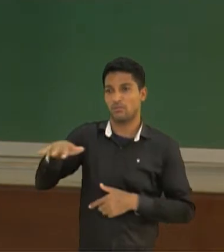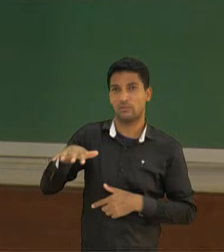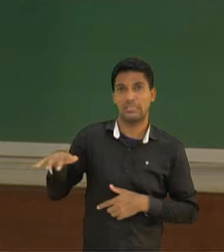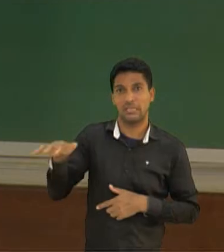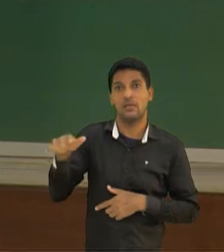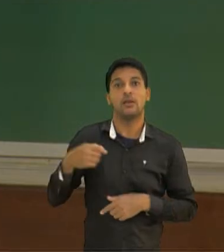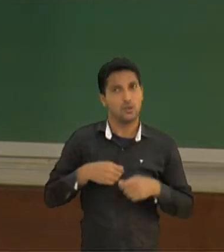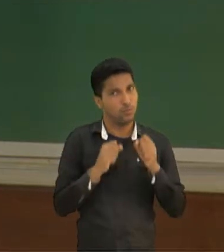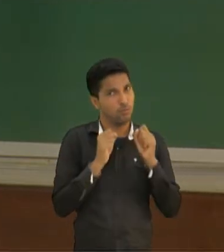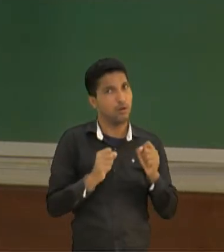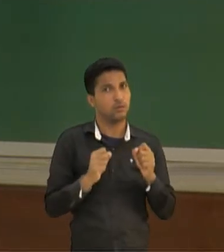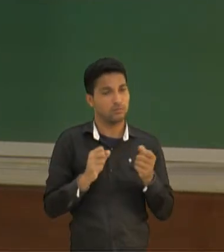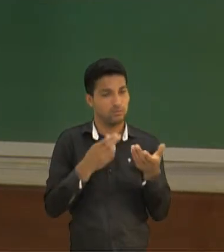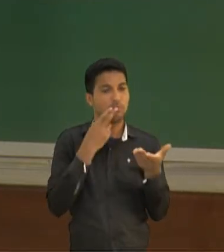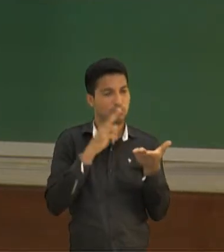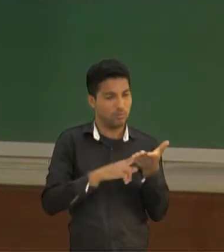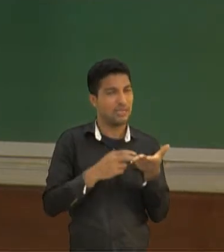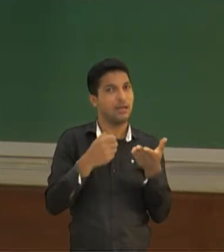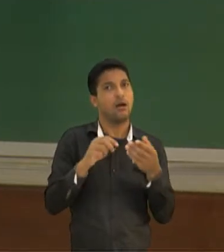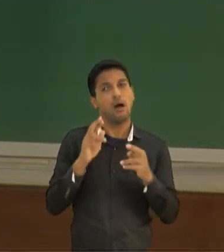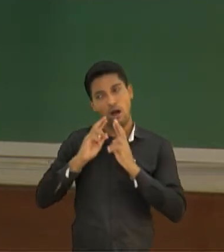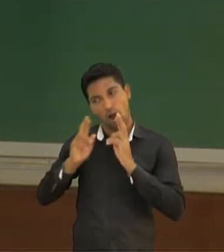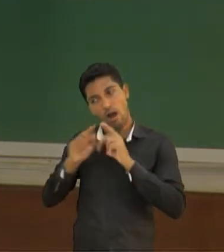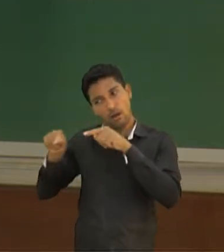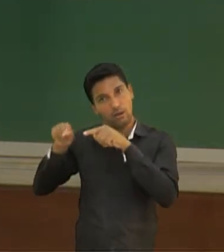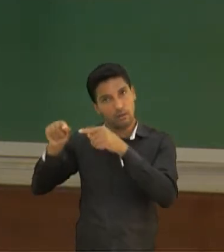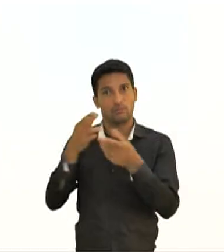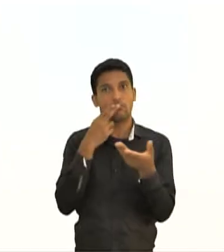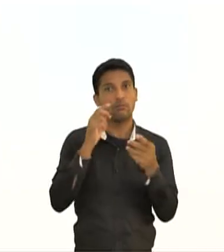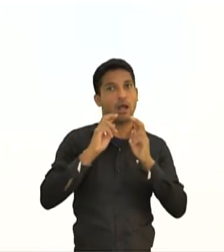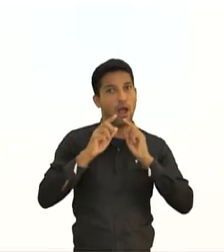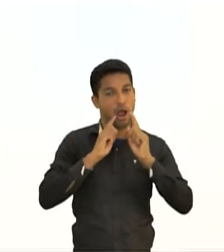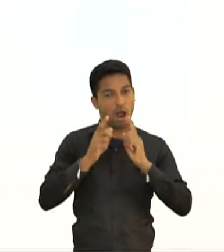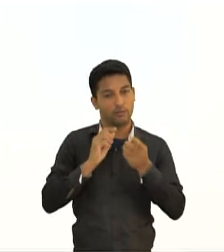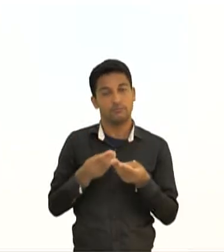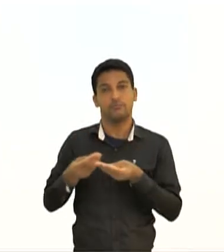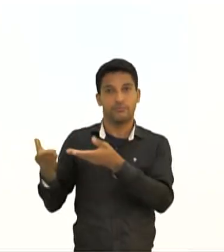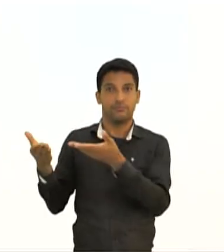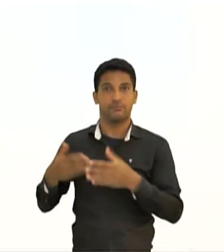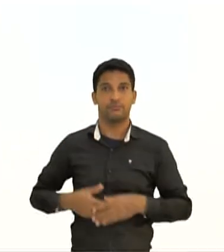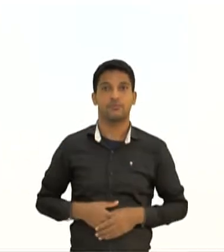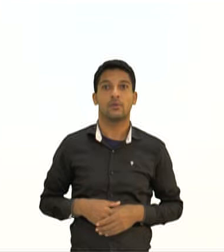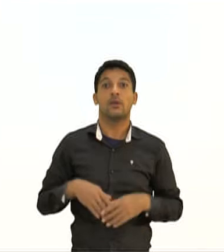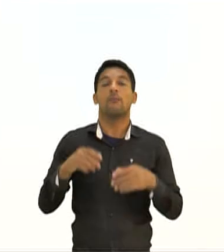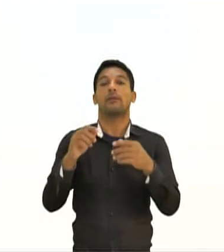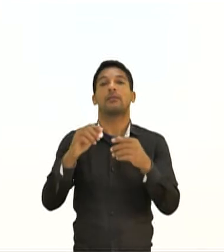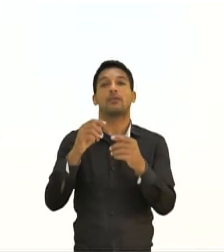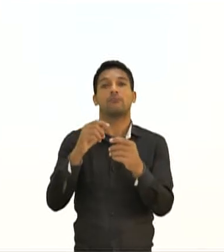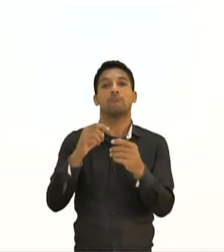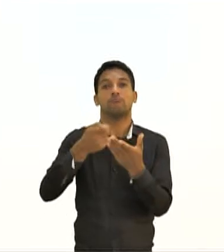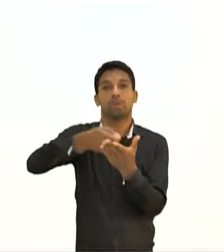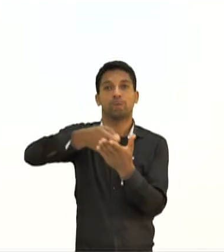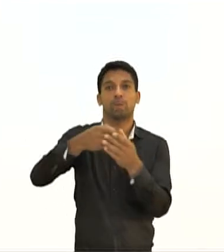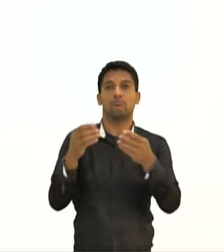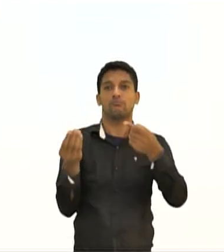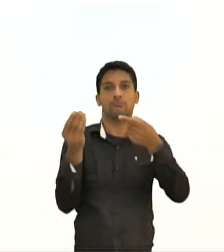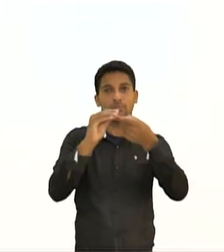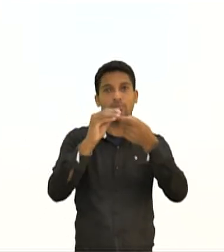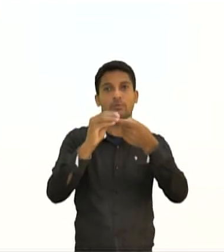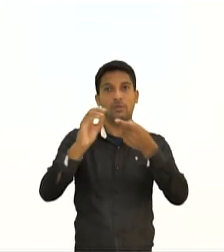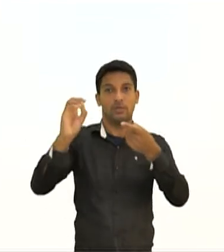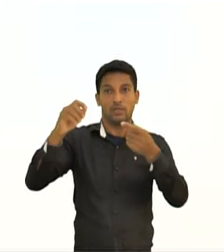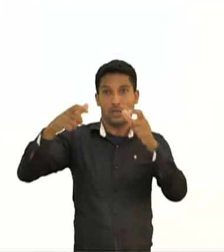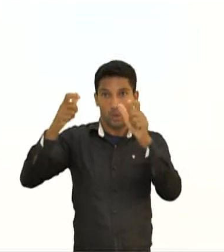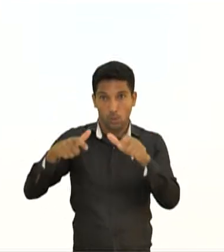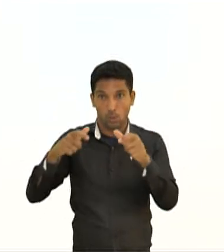fazer uma carta de reclamação, né? Então os elementos que compõem a carta de reclamação tem que ter a localidade, o dia, o mês e